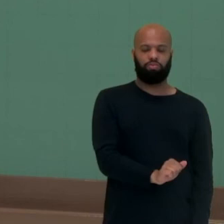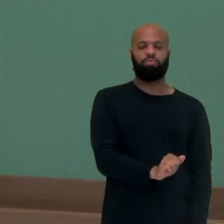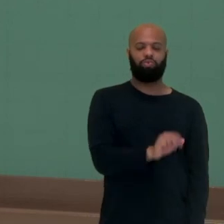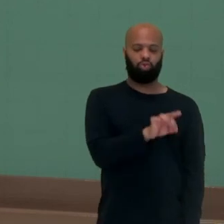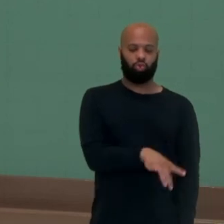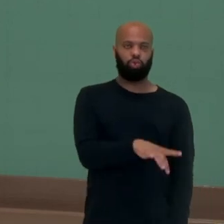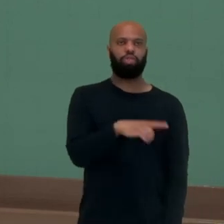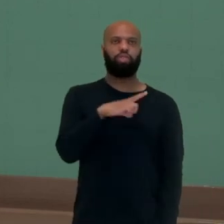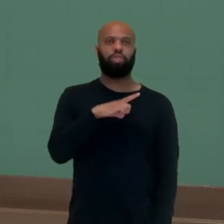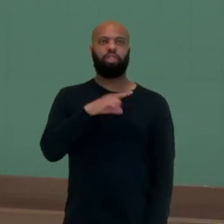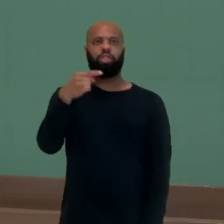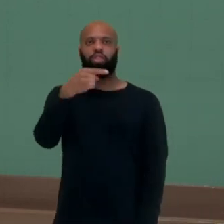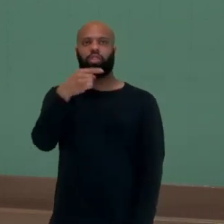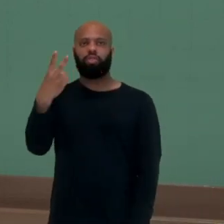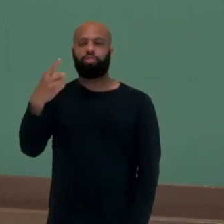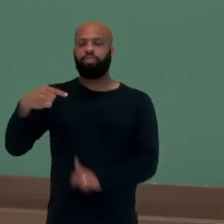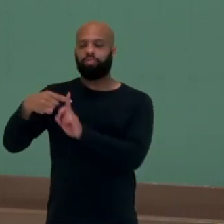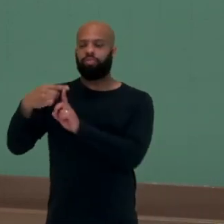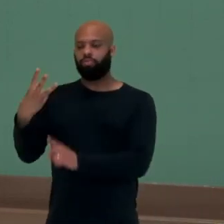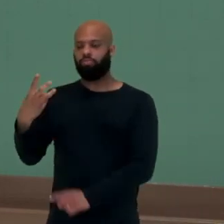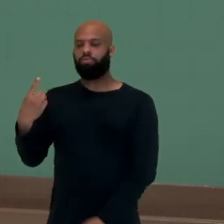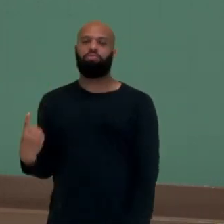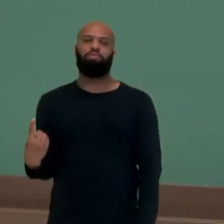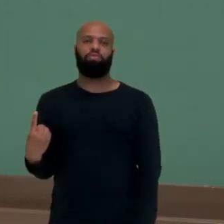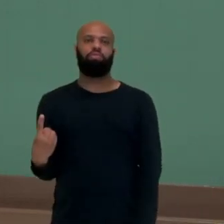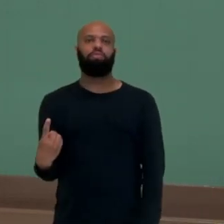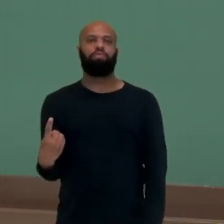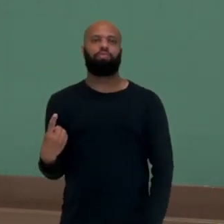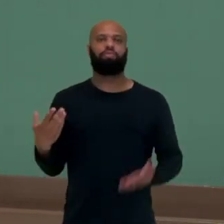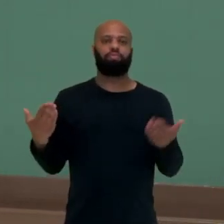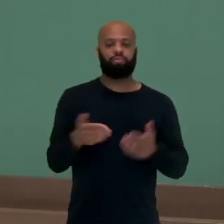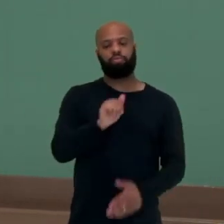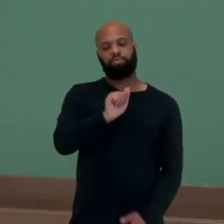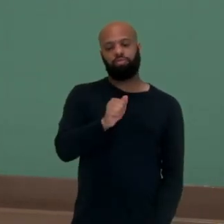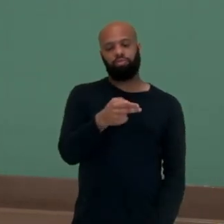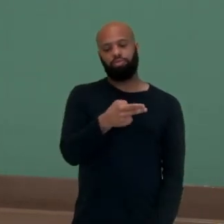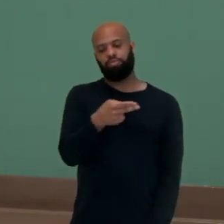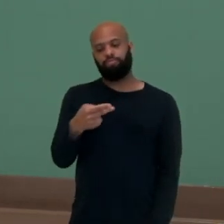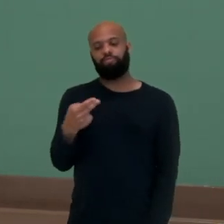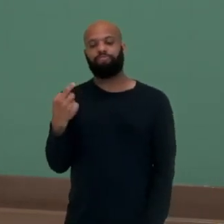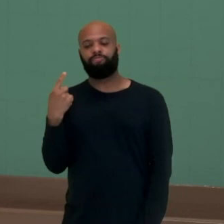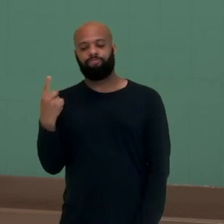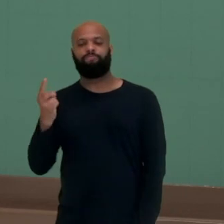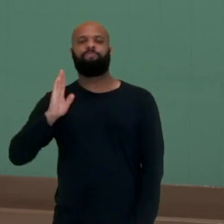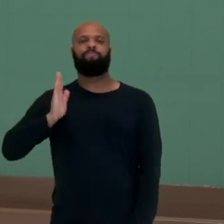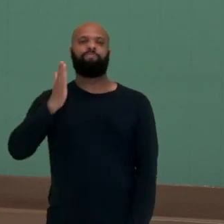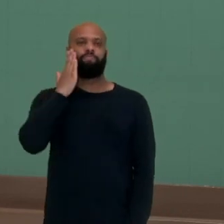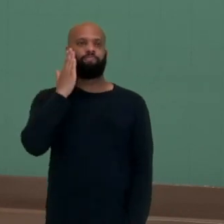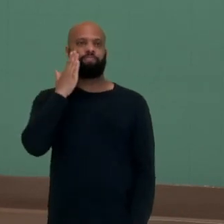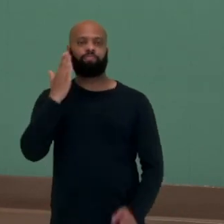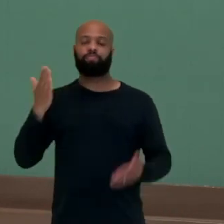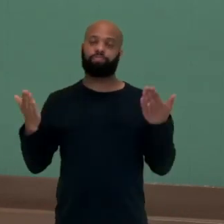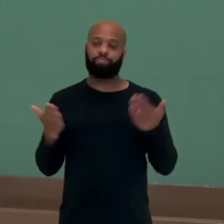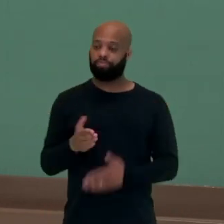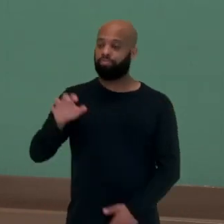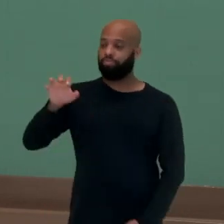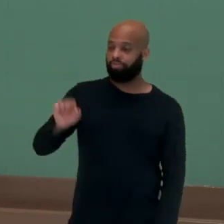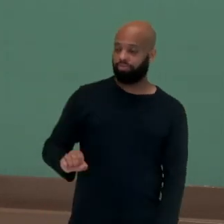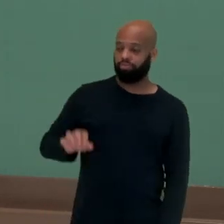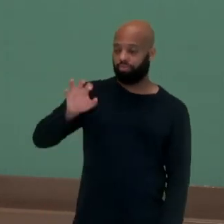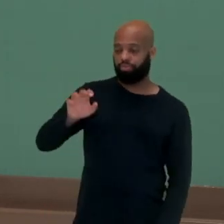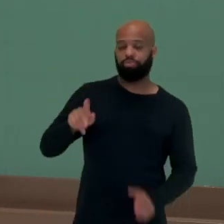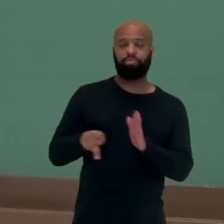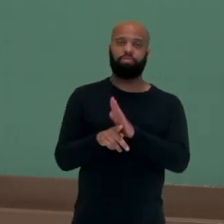a, menos 2 mais 3, 1 positivo. Já temos o valor de a. Nós usamos a